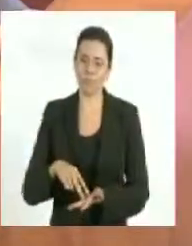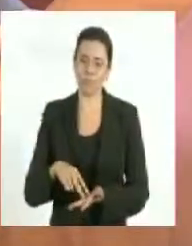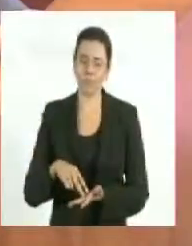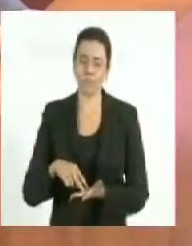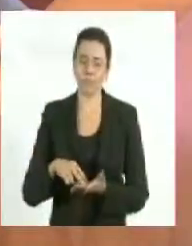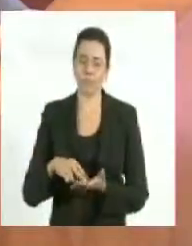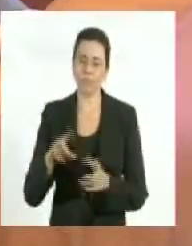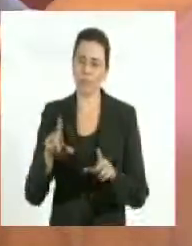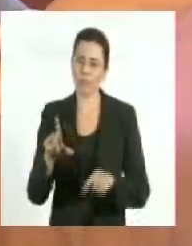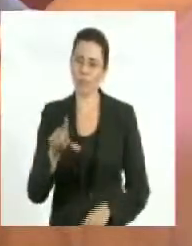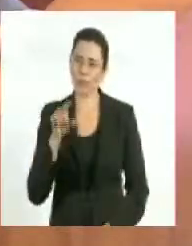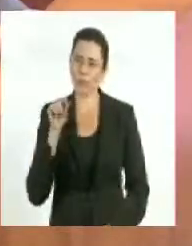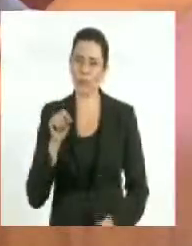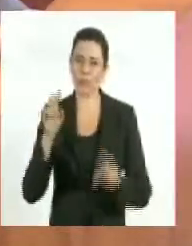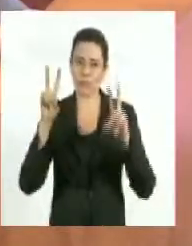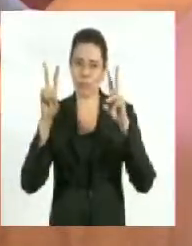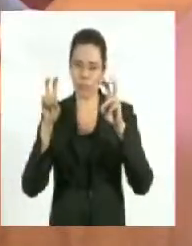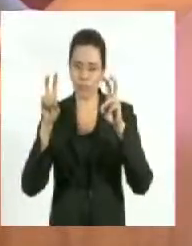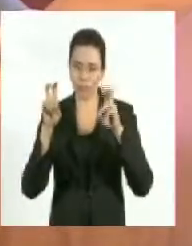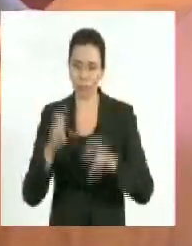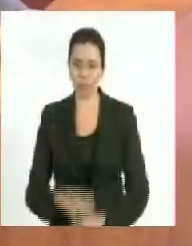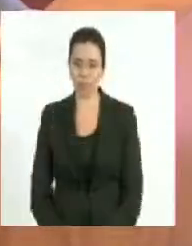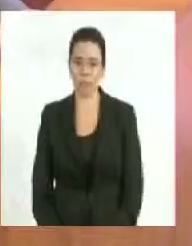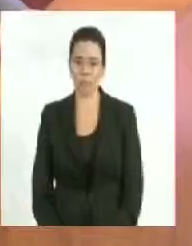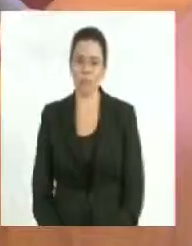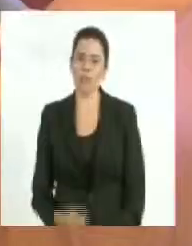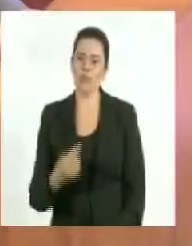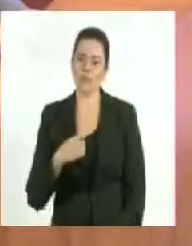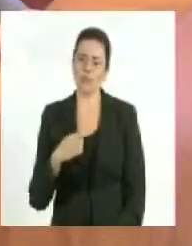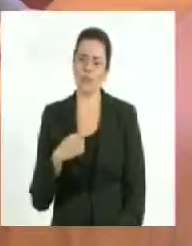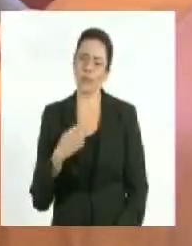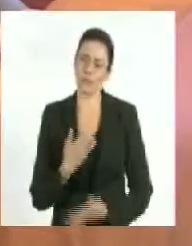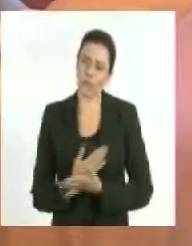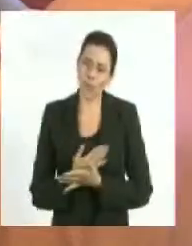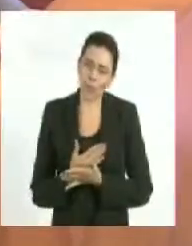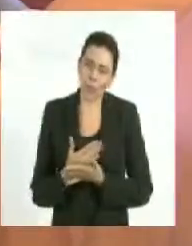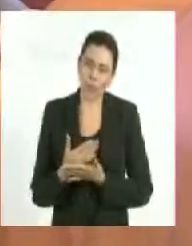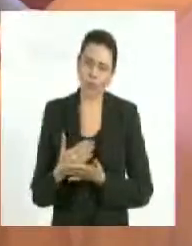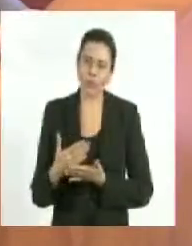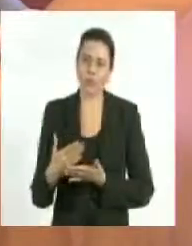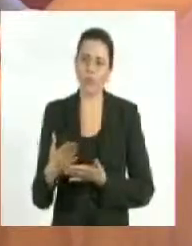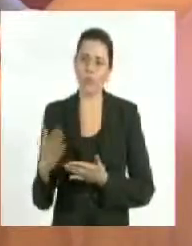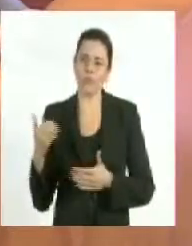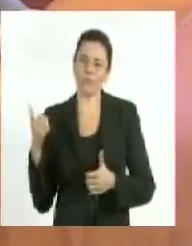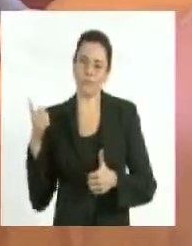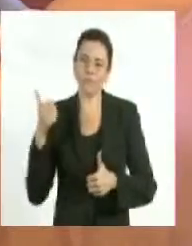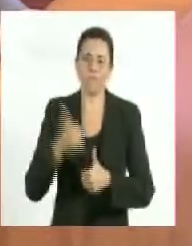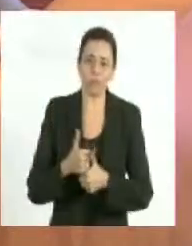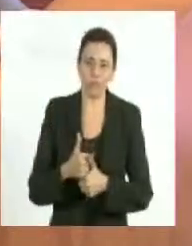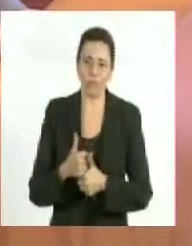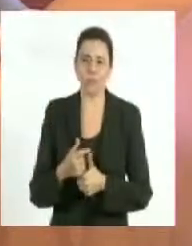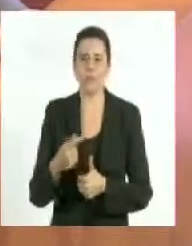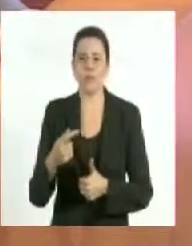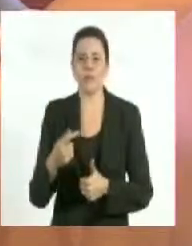que desde do meu primeiro mandato eu tenho escutado aqui nessa